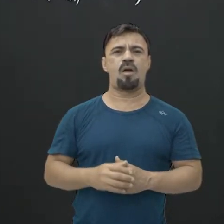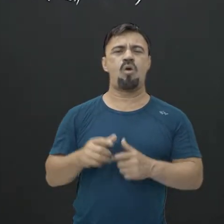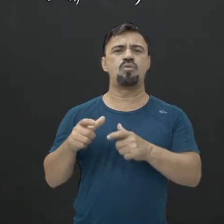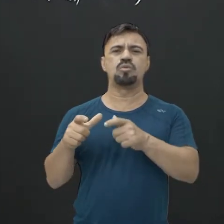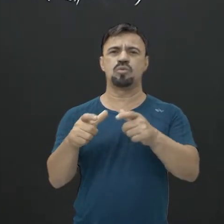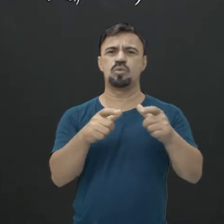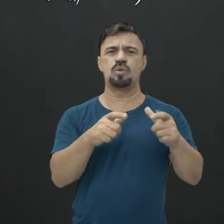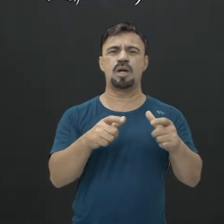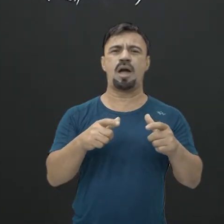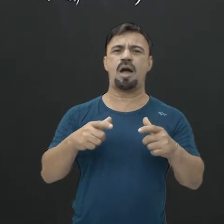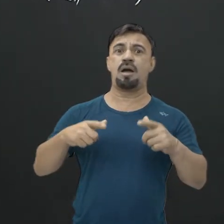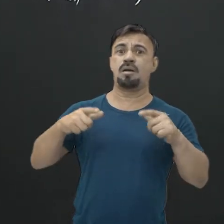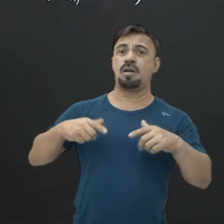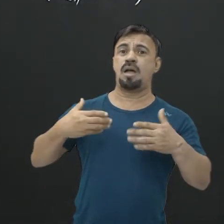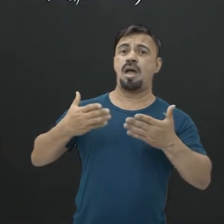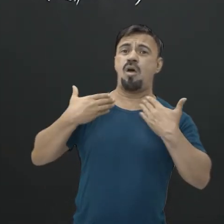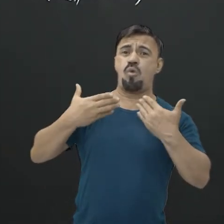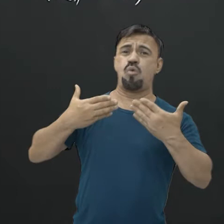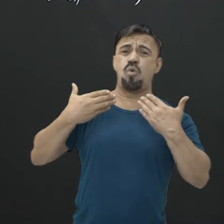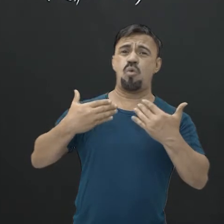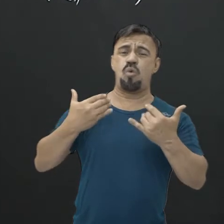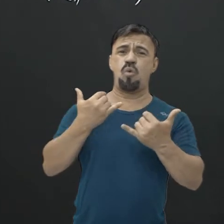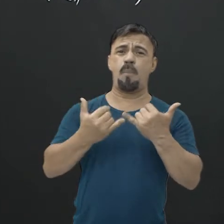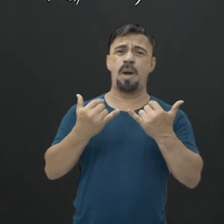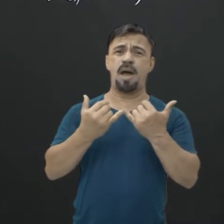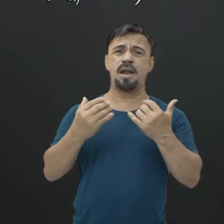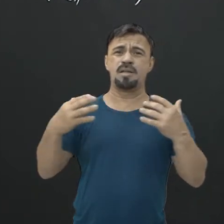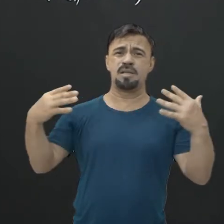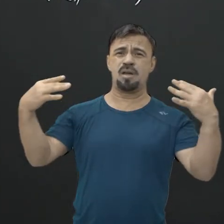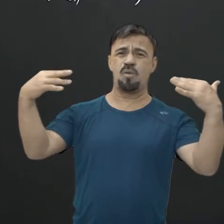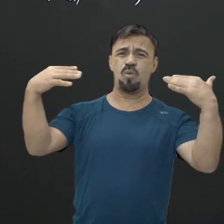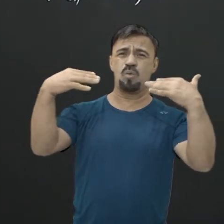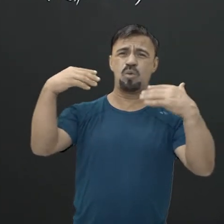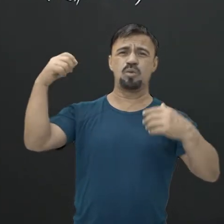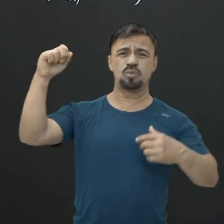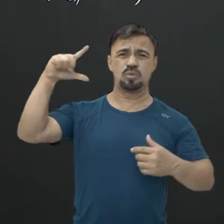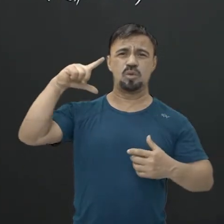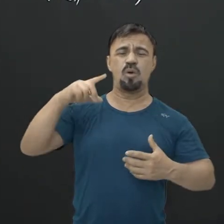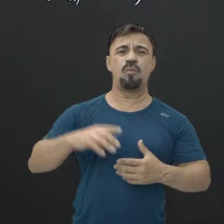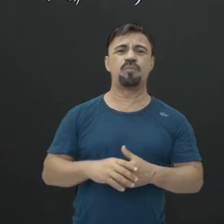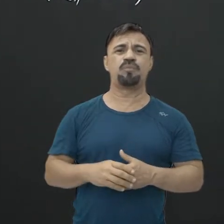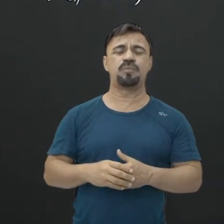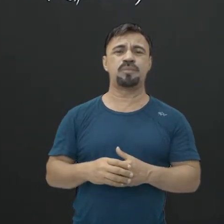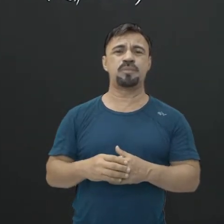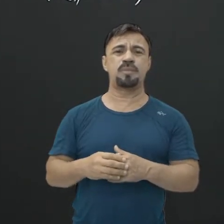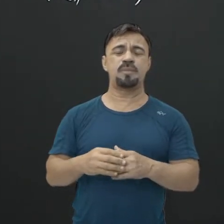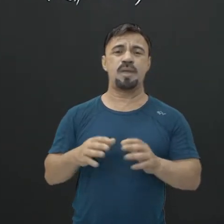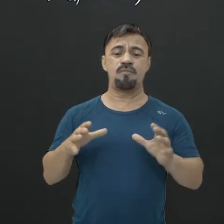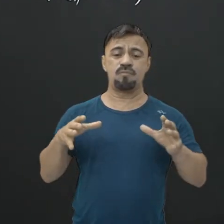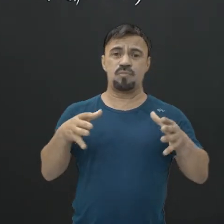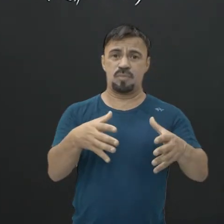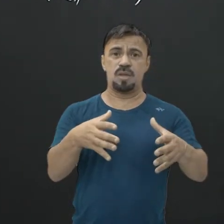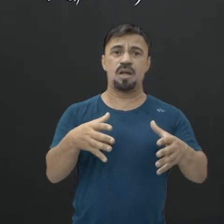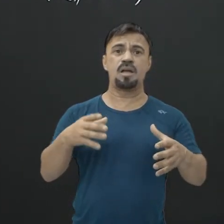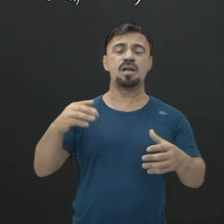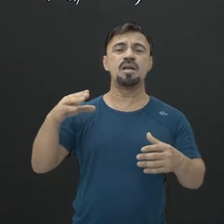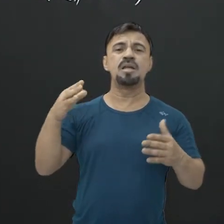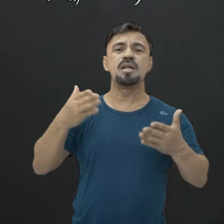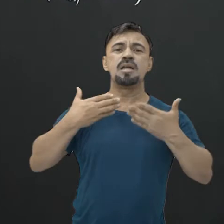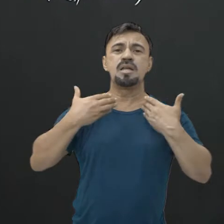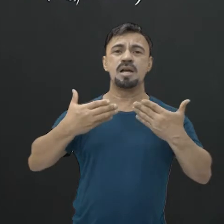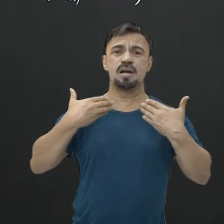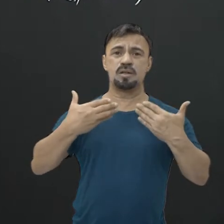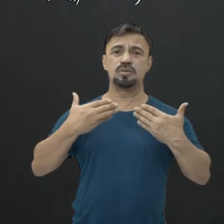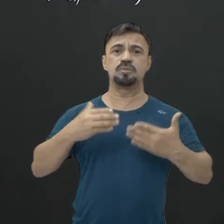fala, gente, aqui está muito quente, parece uma estufa. Essa é a ideia de retenção de calor. Então você se ligou que é